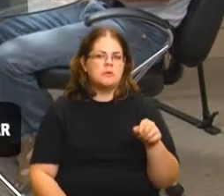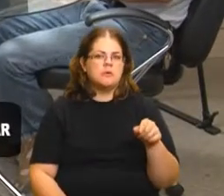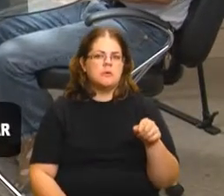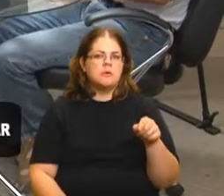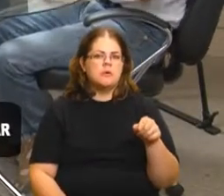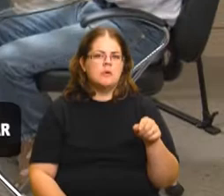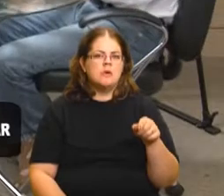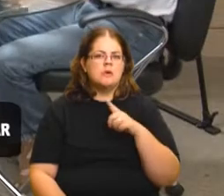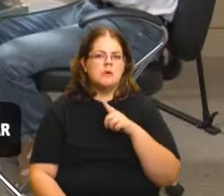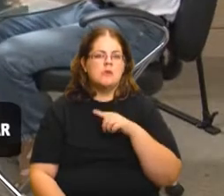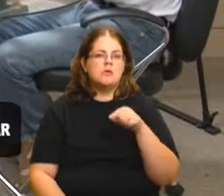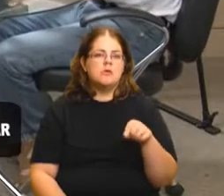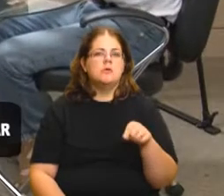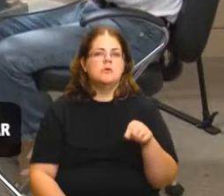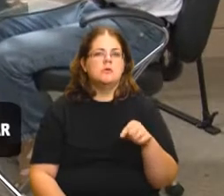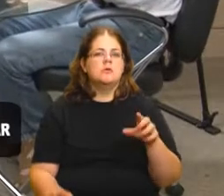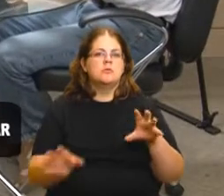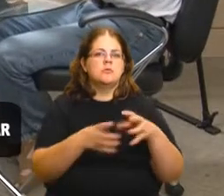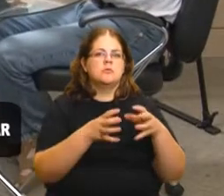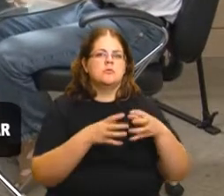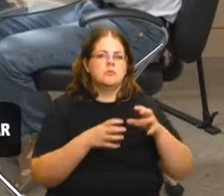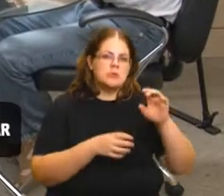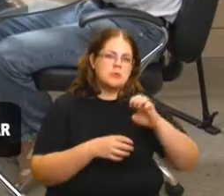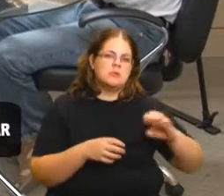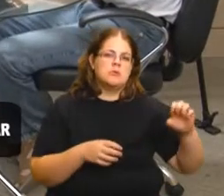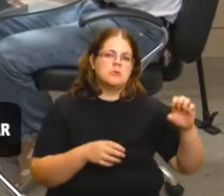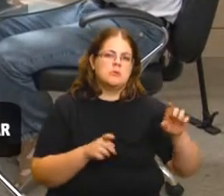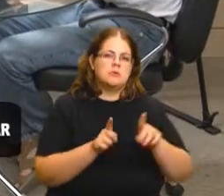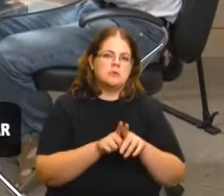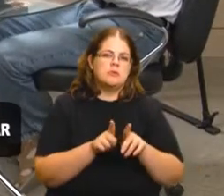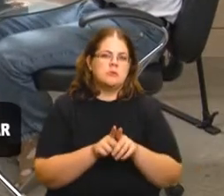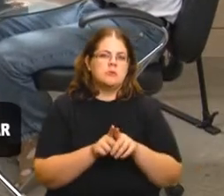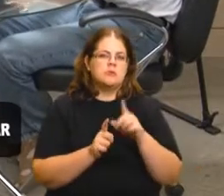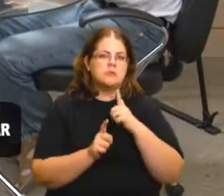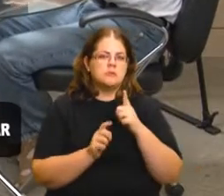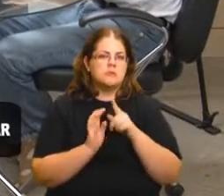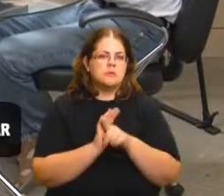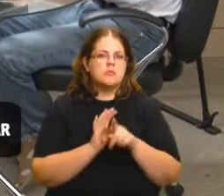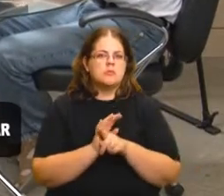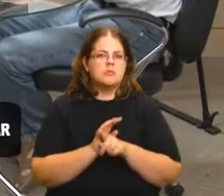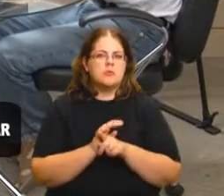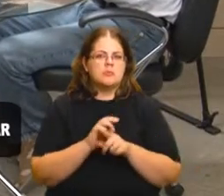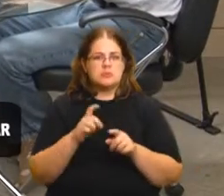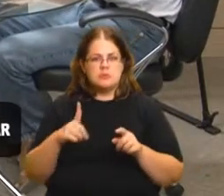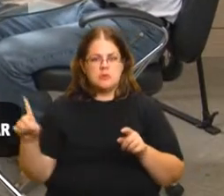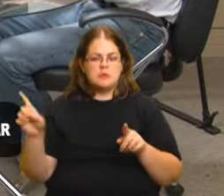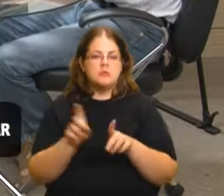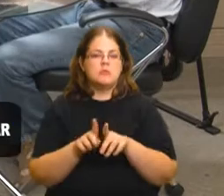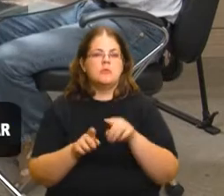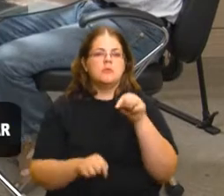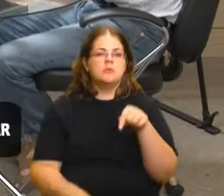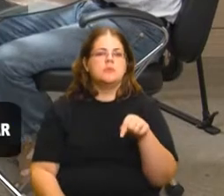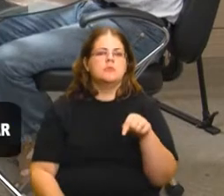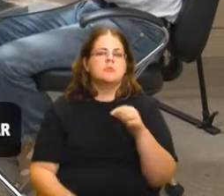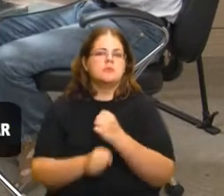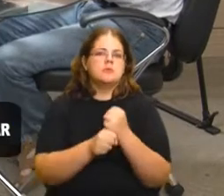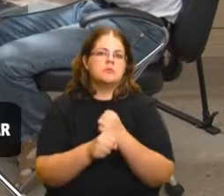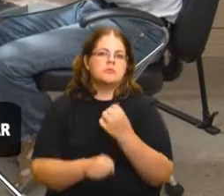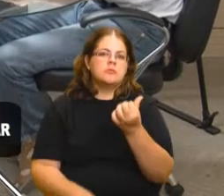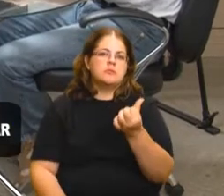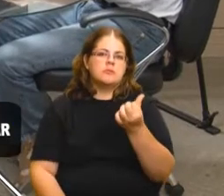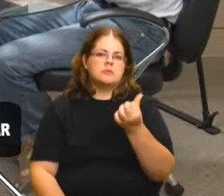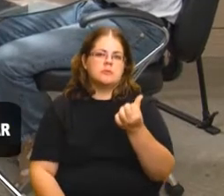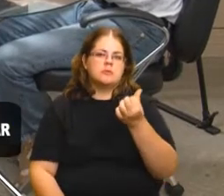Quer dizer, Destituiu os partidos de esquerda, permaneceram os que tinham identificação centro-direita, até